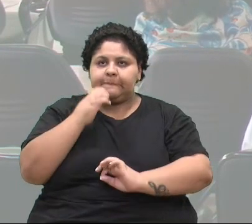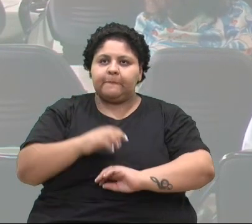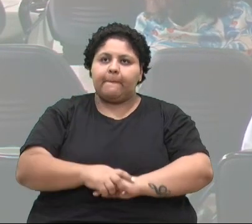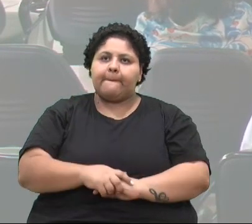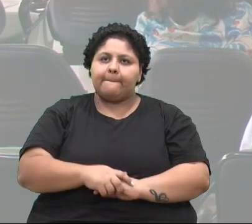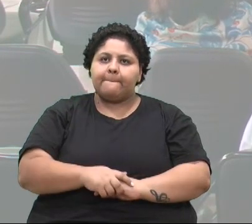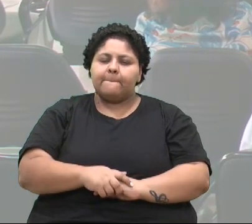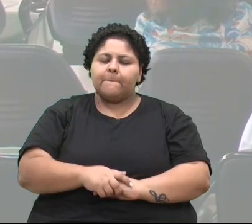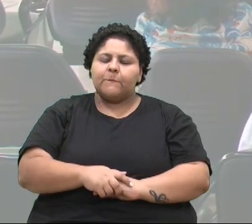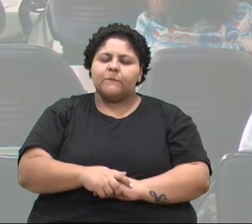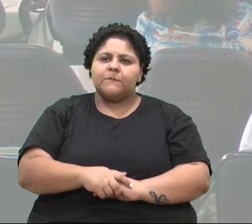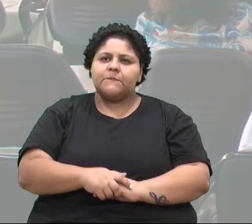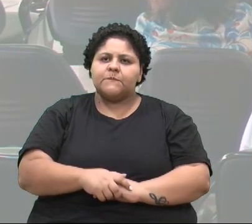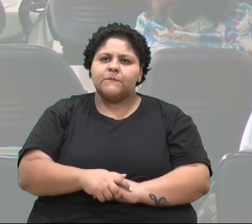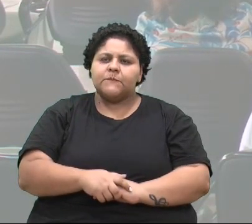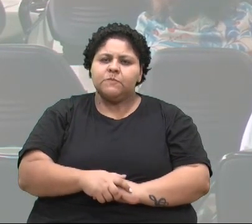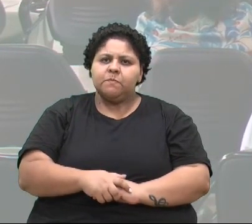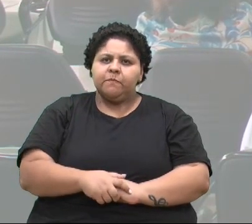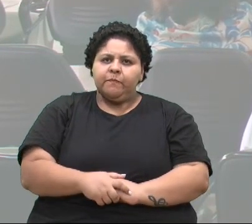Alguém, Roberto?